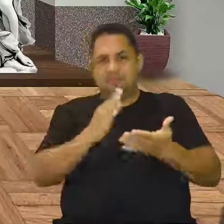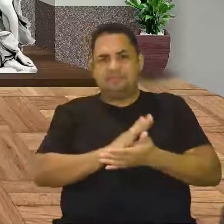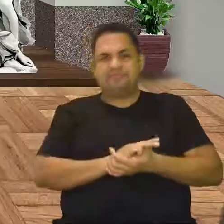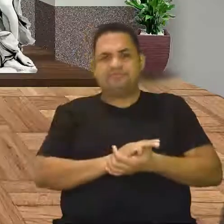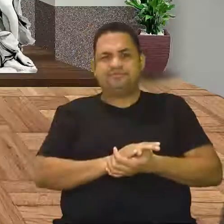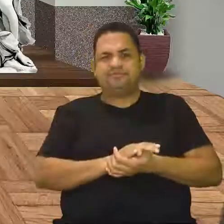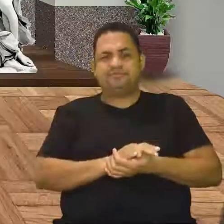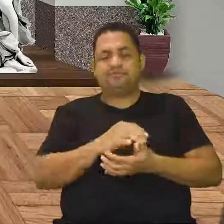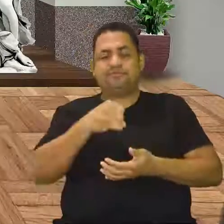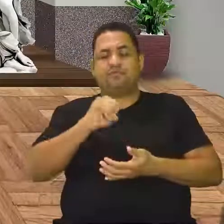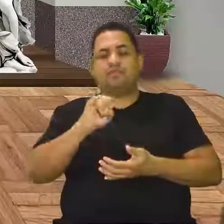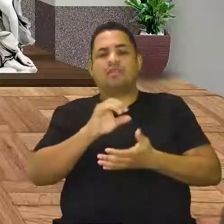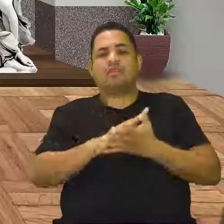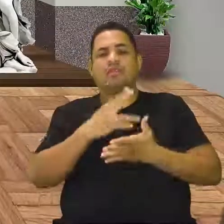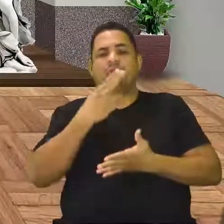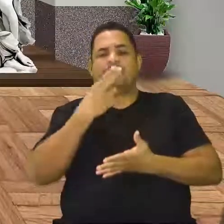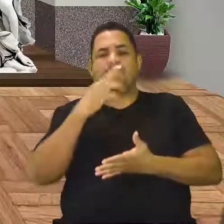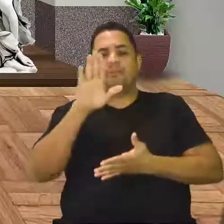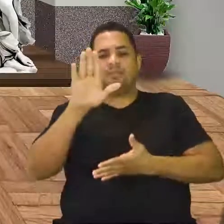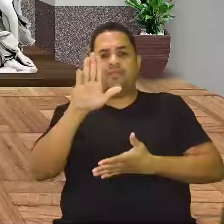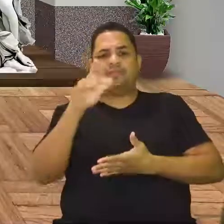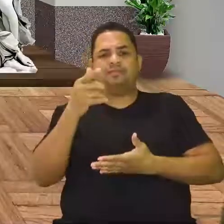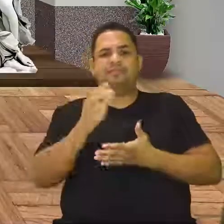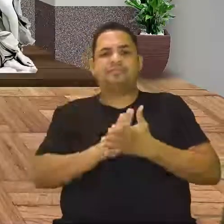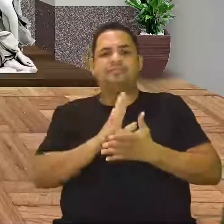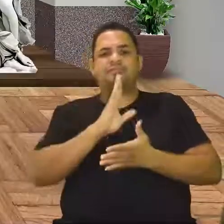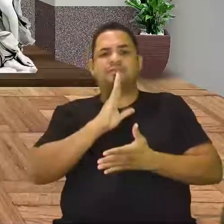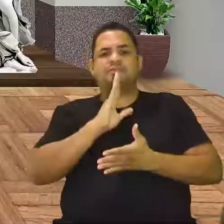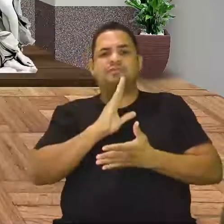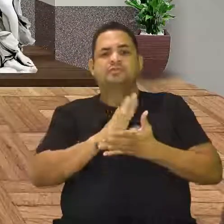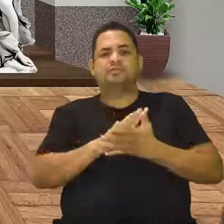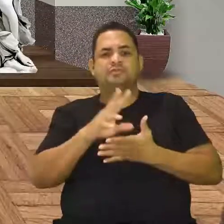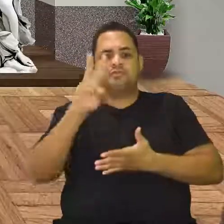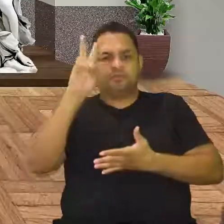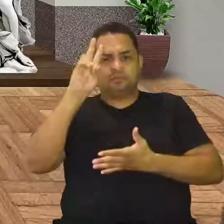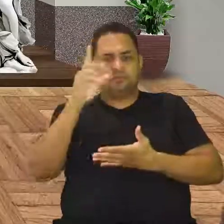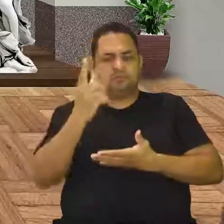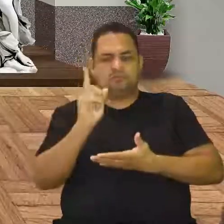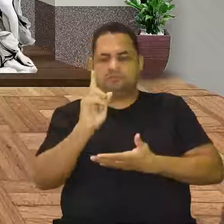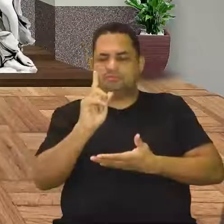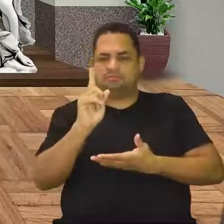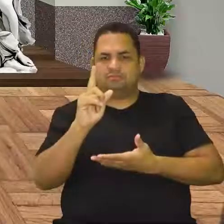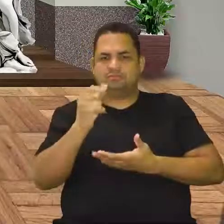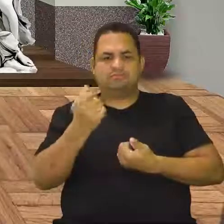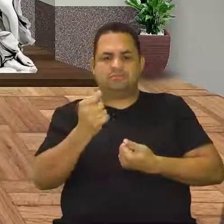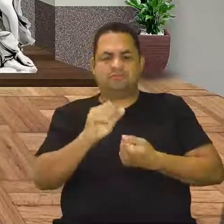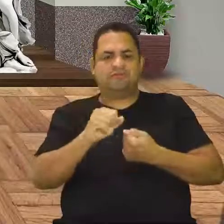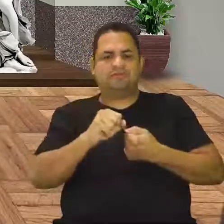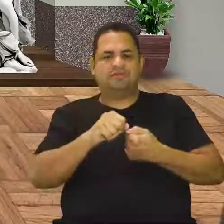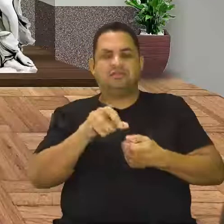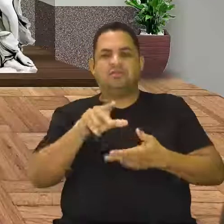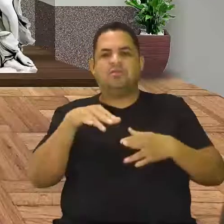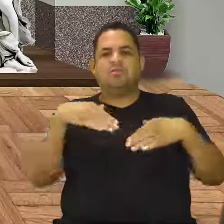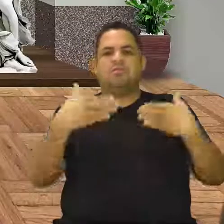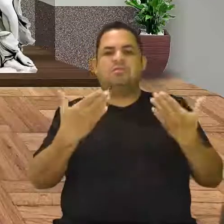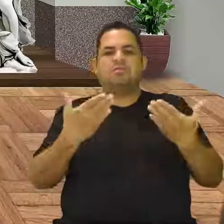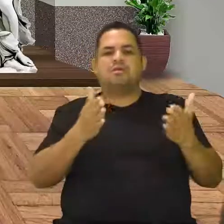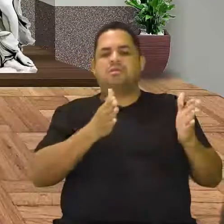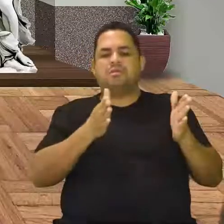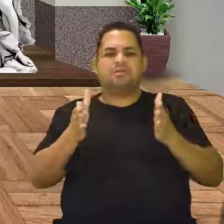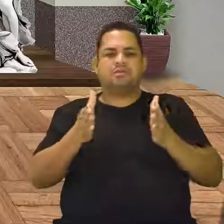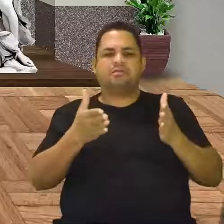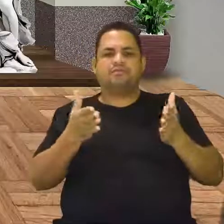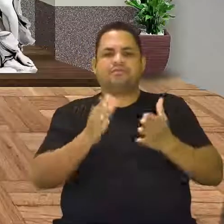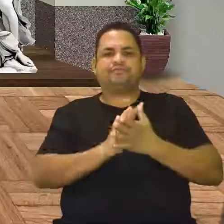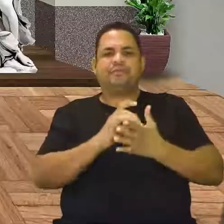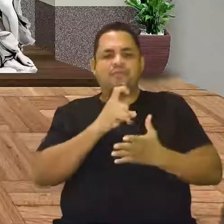Rita conhece essa história eu não teria feito em uma coisa naquele período